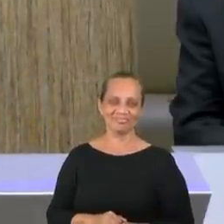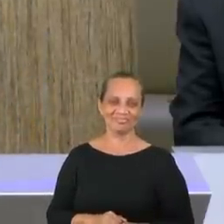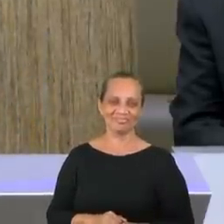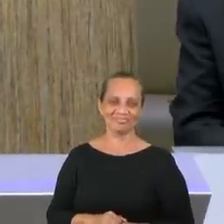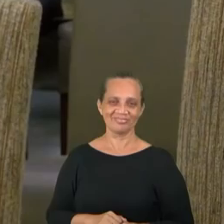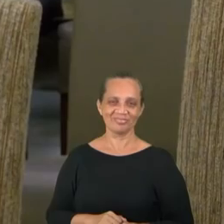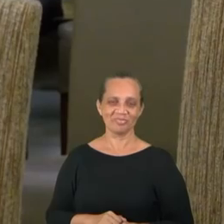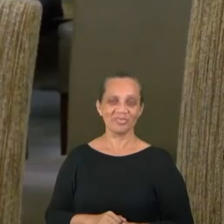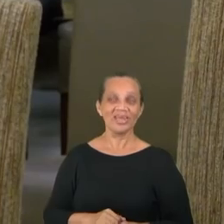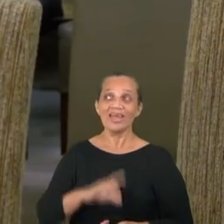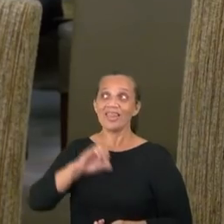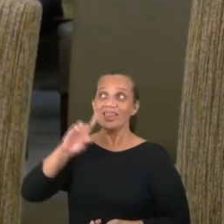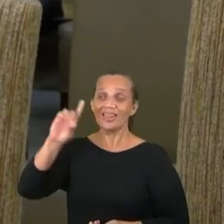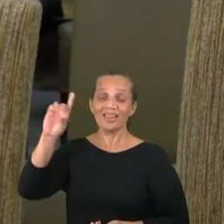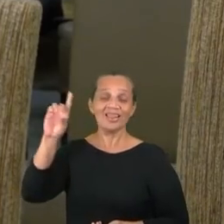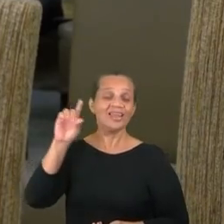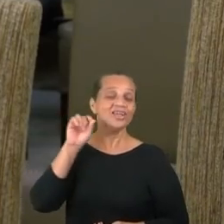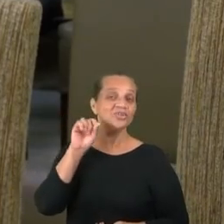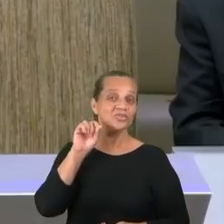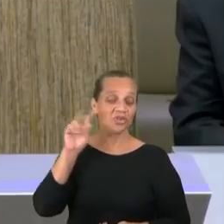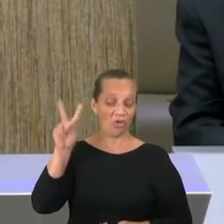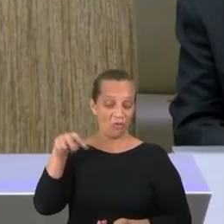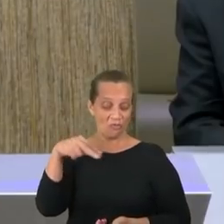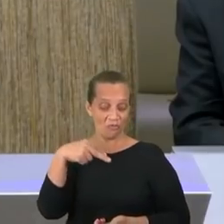Quem vê o interior? Ninguém.